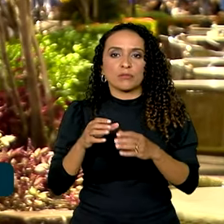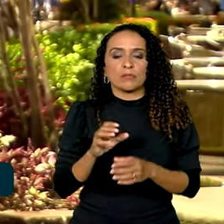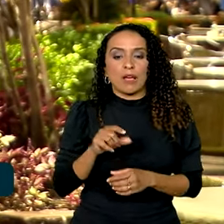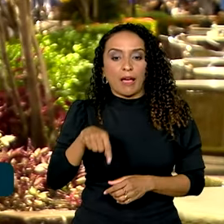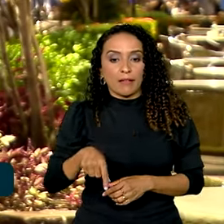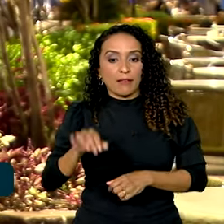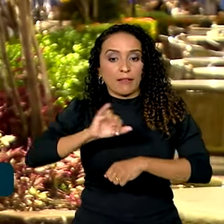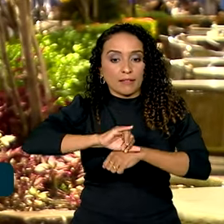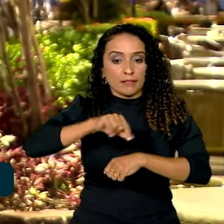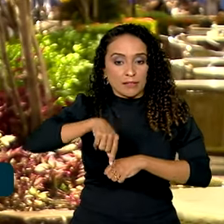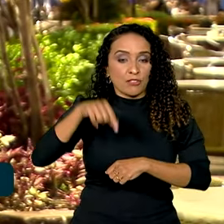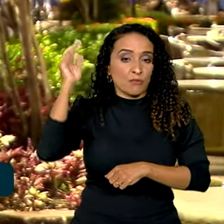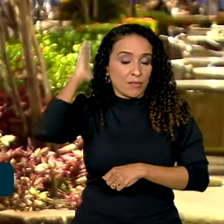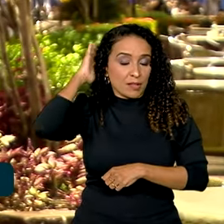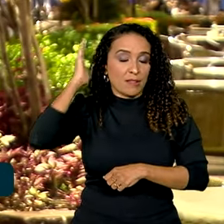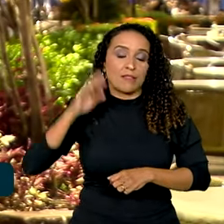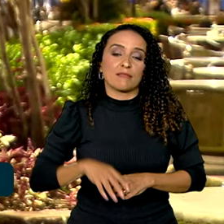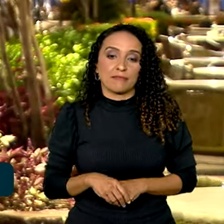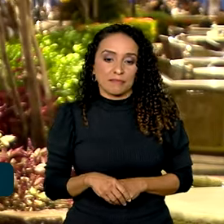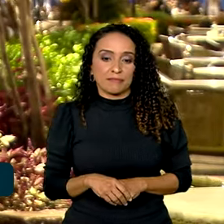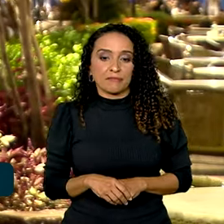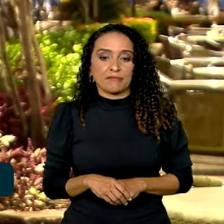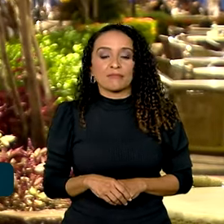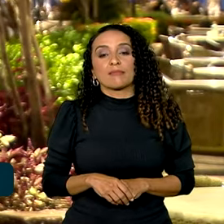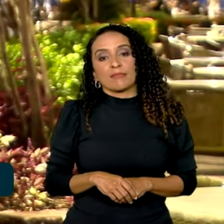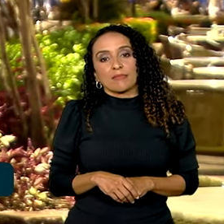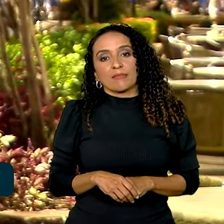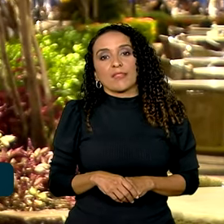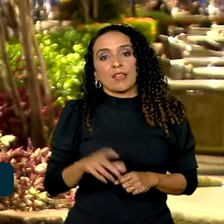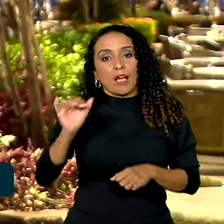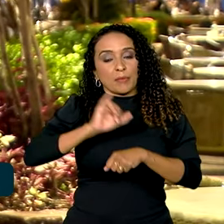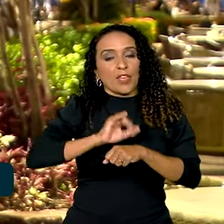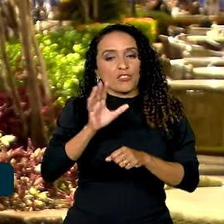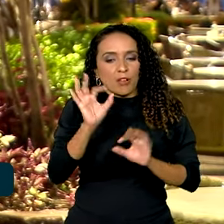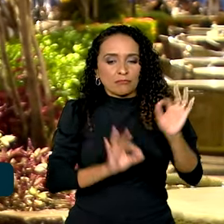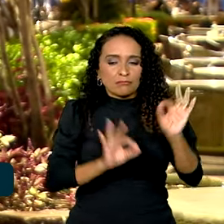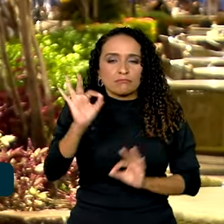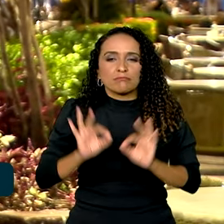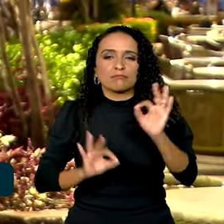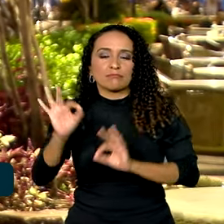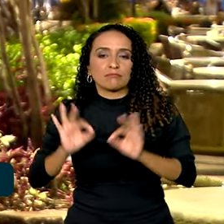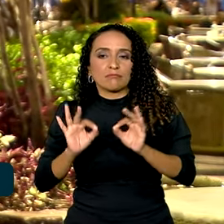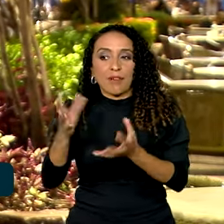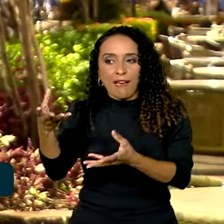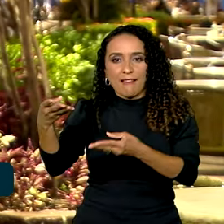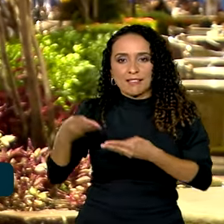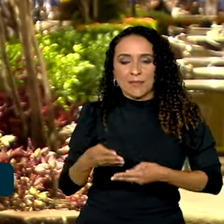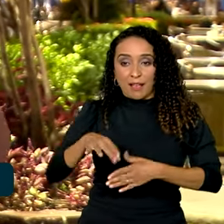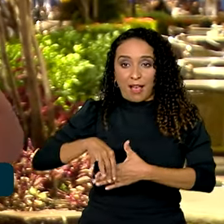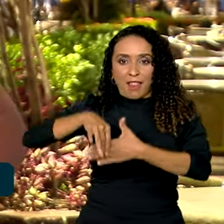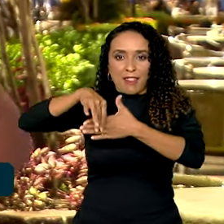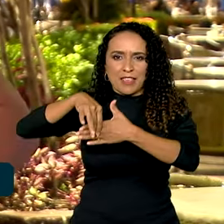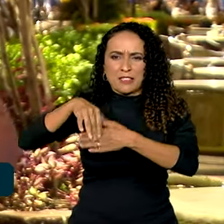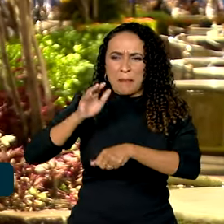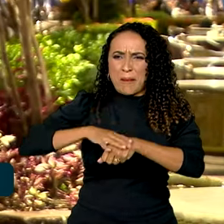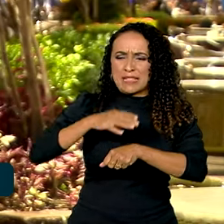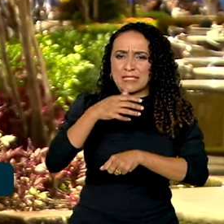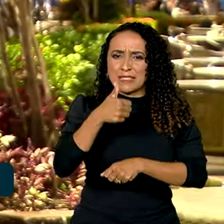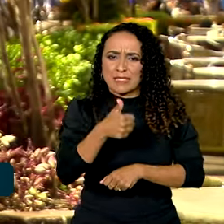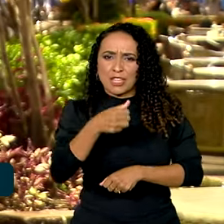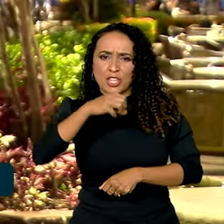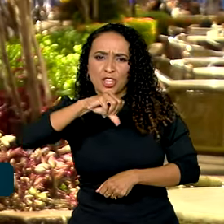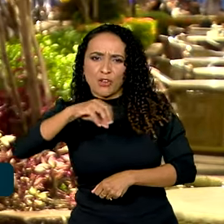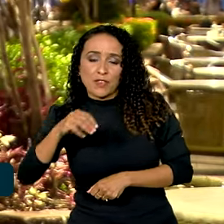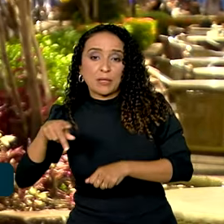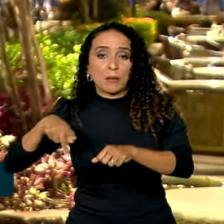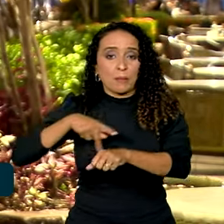vai ser aqui em Belém do Pará. A capital paraense já está se preparando para receber líderes de mais de